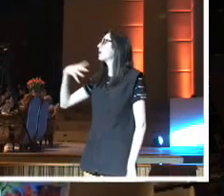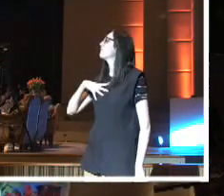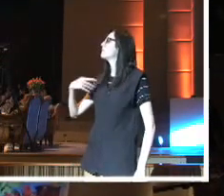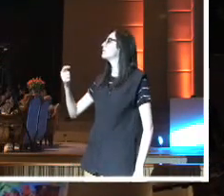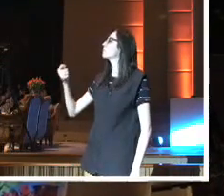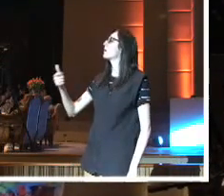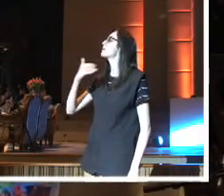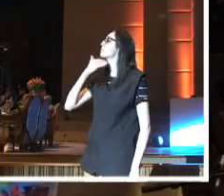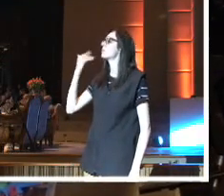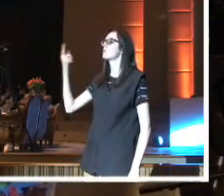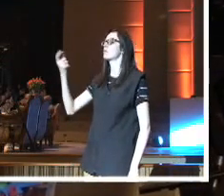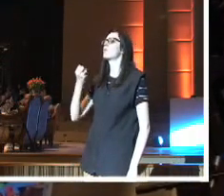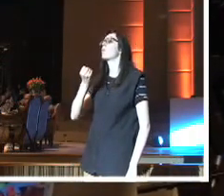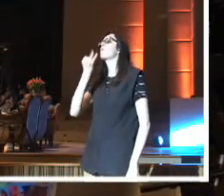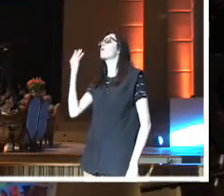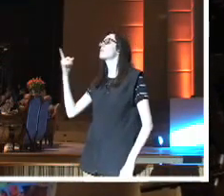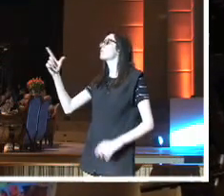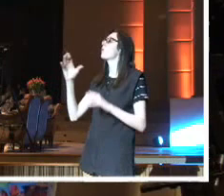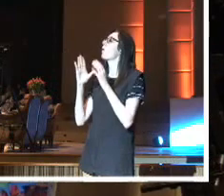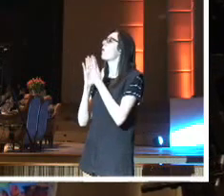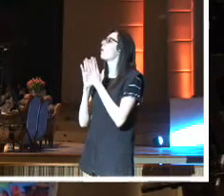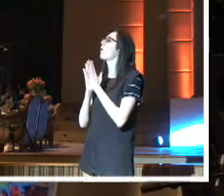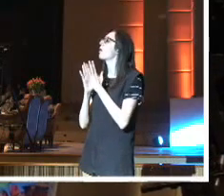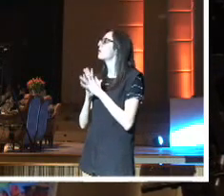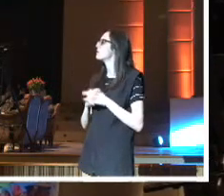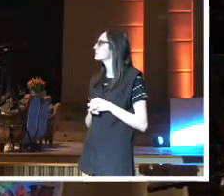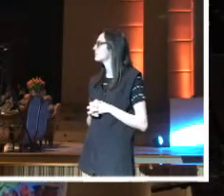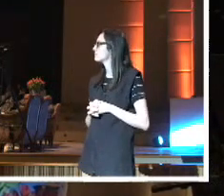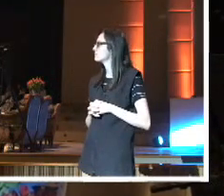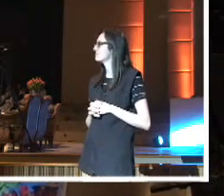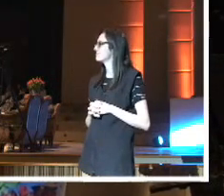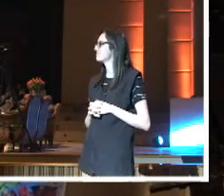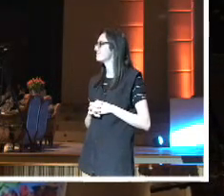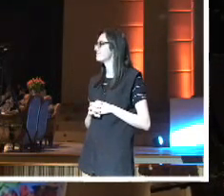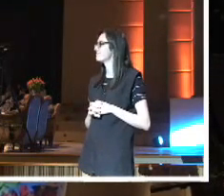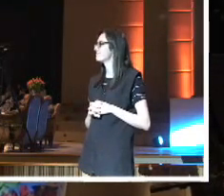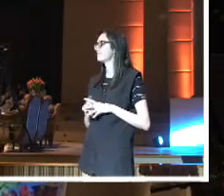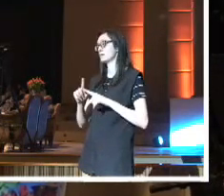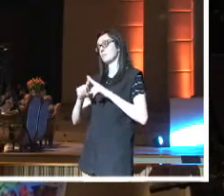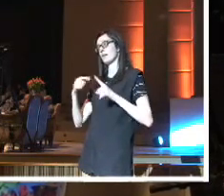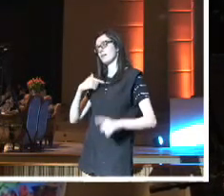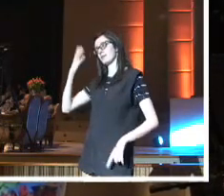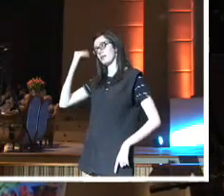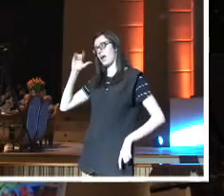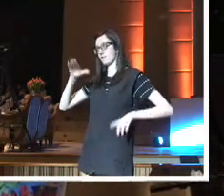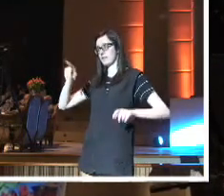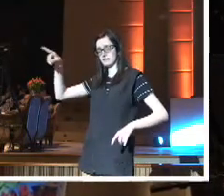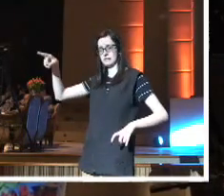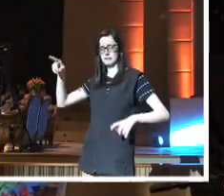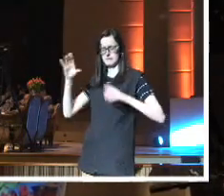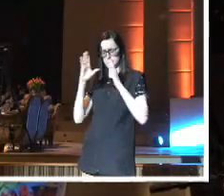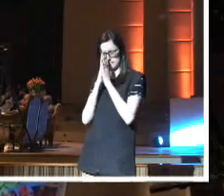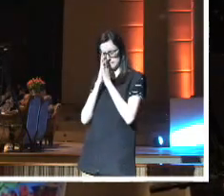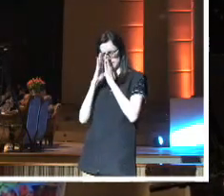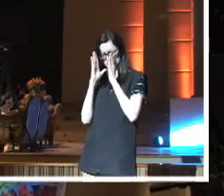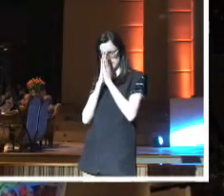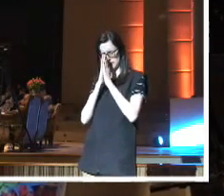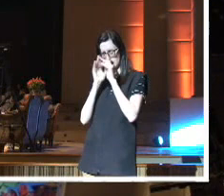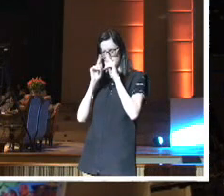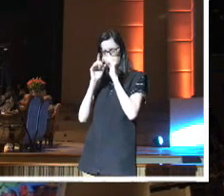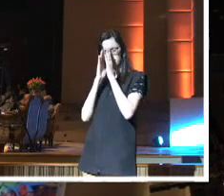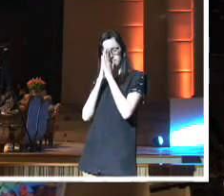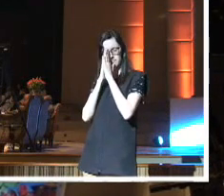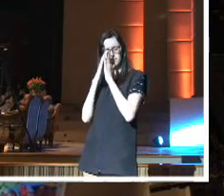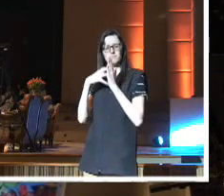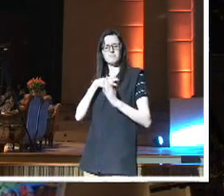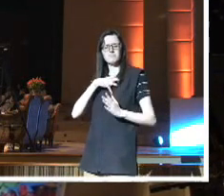morte, quantas vezes você clamou, chorou na presença do Senhor, não é? Mas eu sei que teve momentos que você adorou a Deus porque o Senhor estava falando com